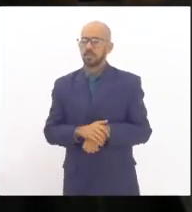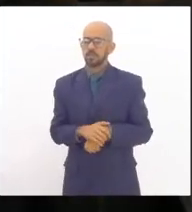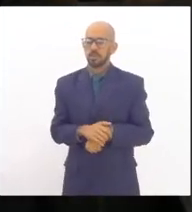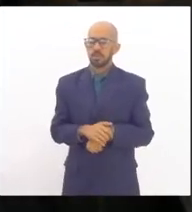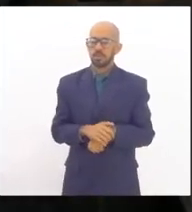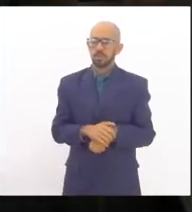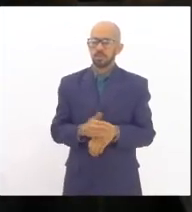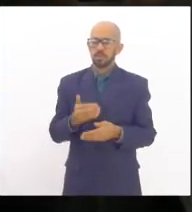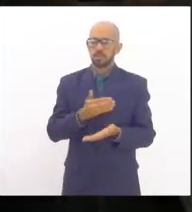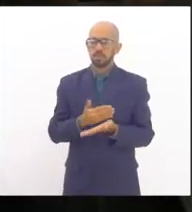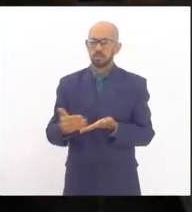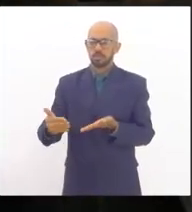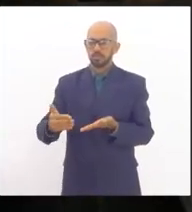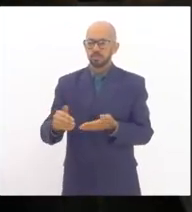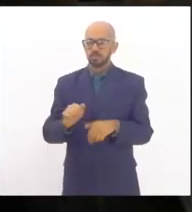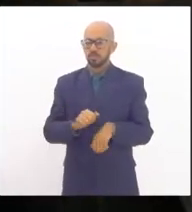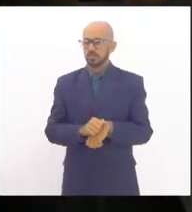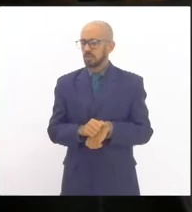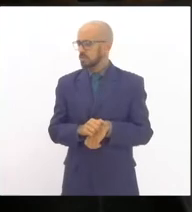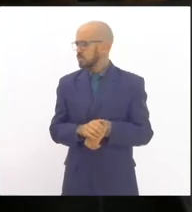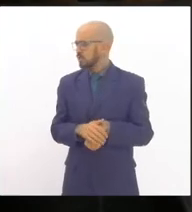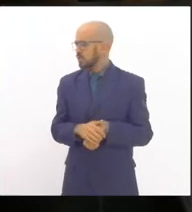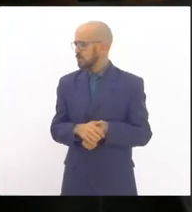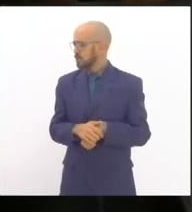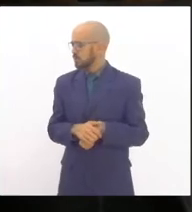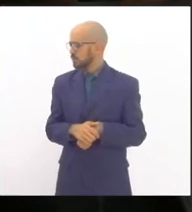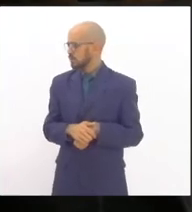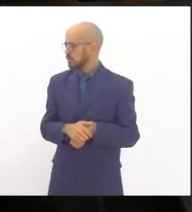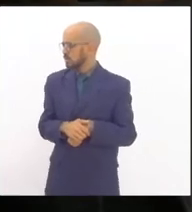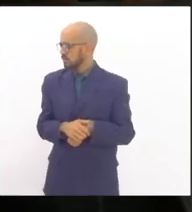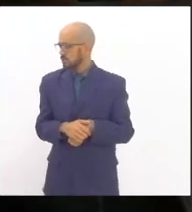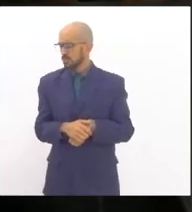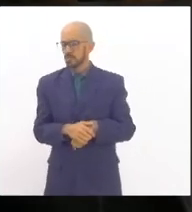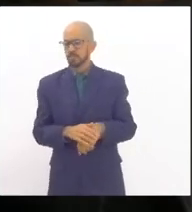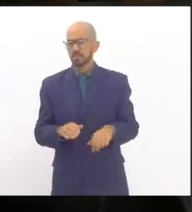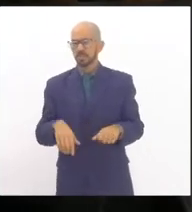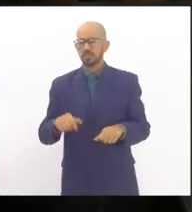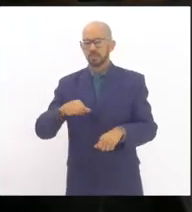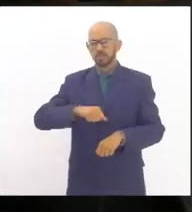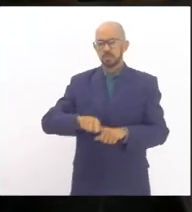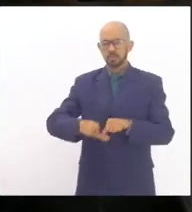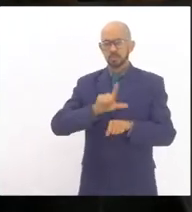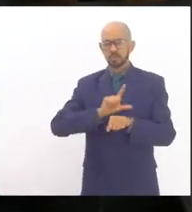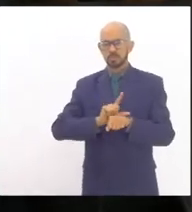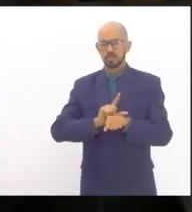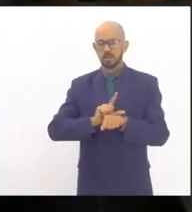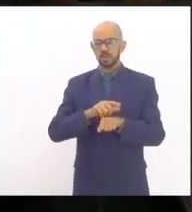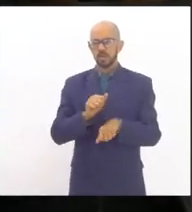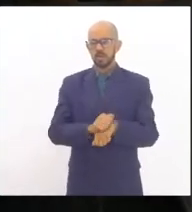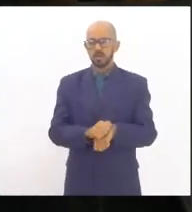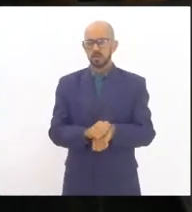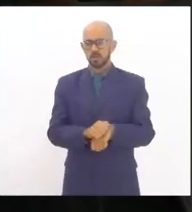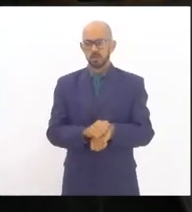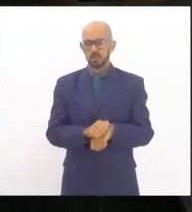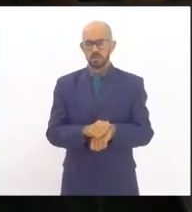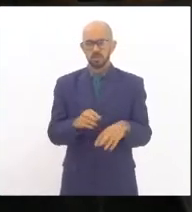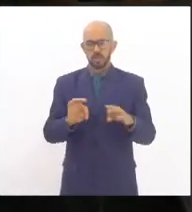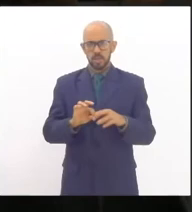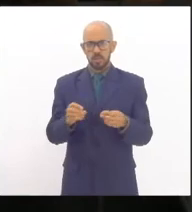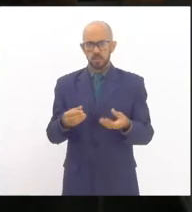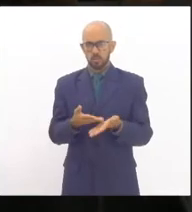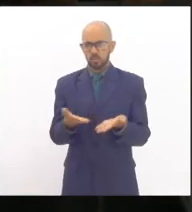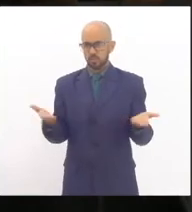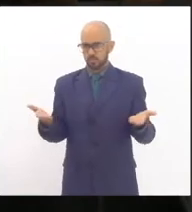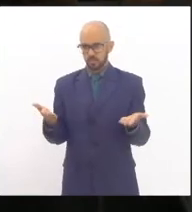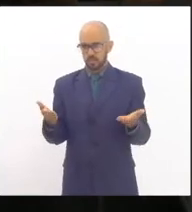expediente inicial a senhora deputada Marta Rocha sim o Deputado Luiz Paulo cidadãos e cidadãs que